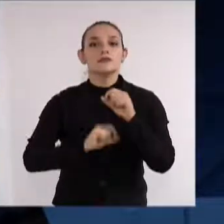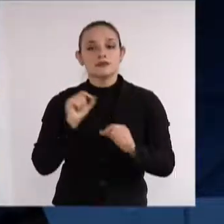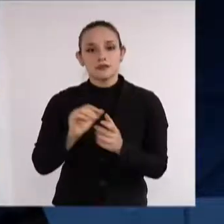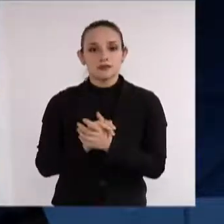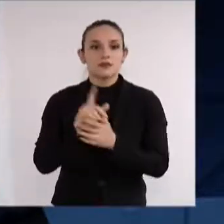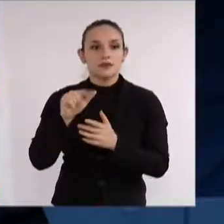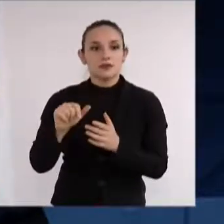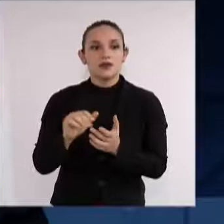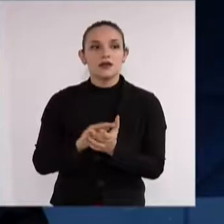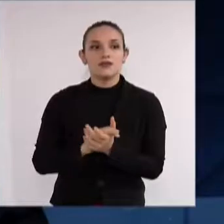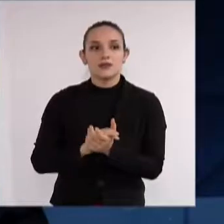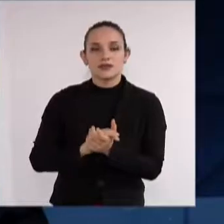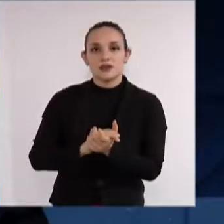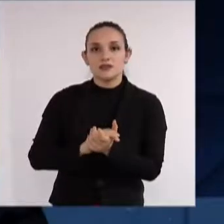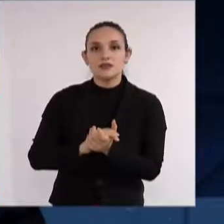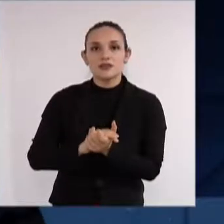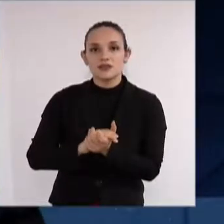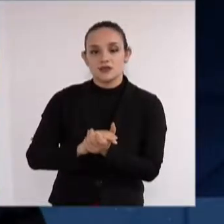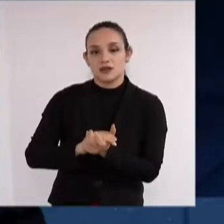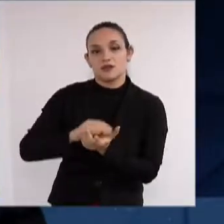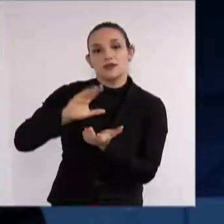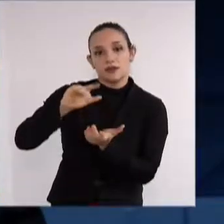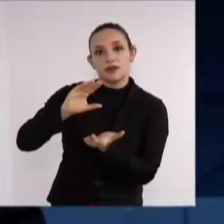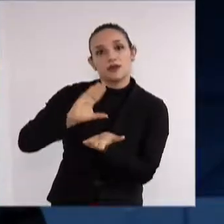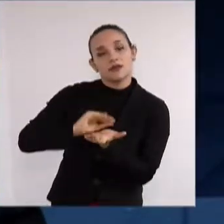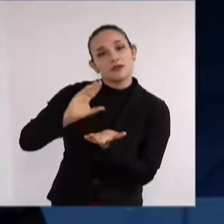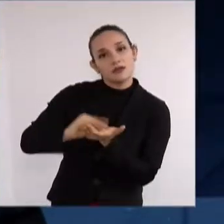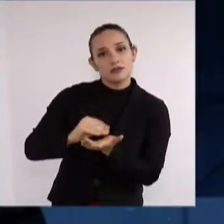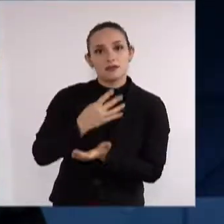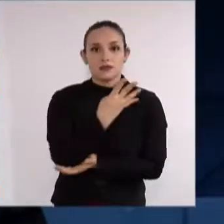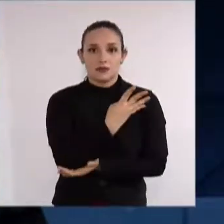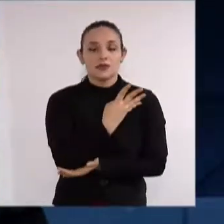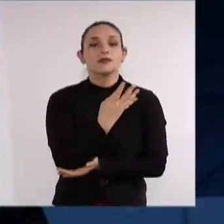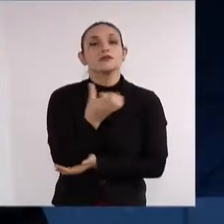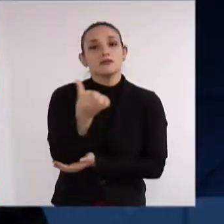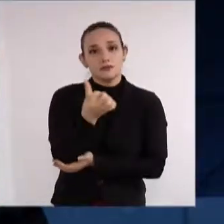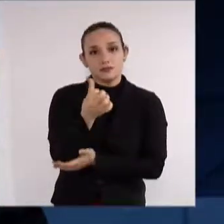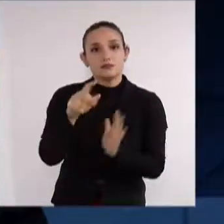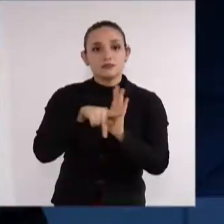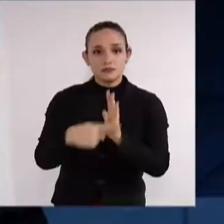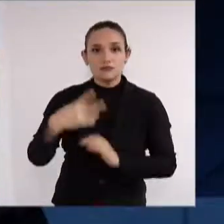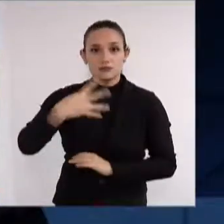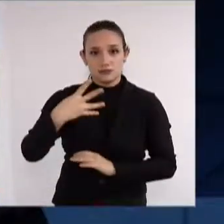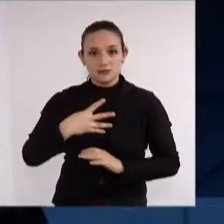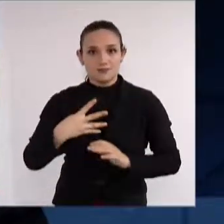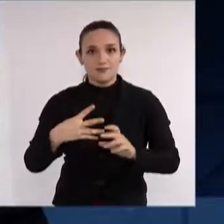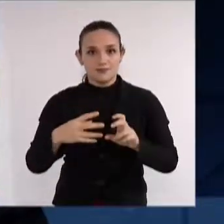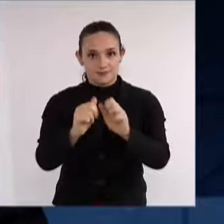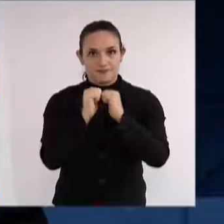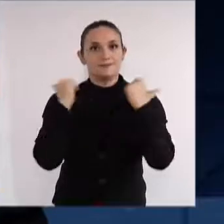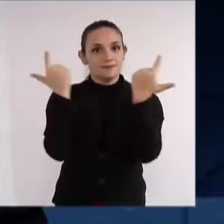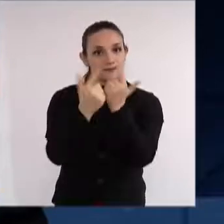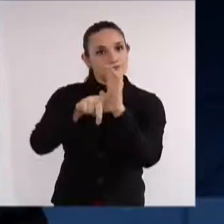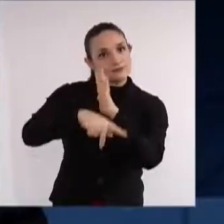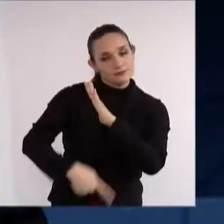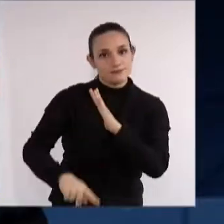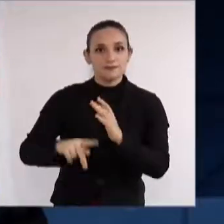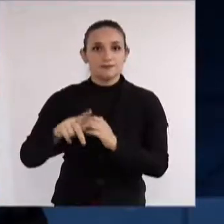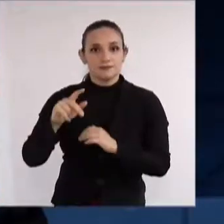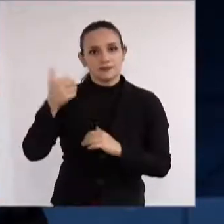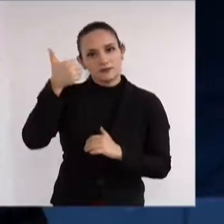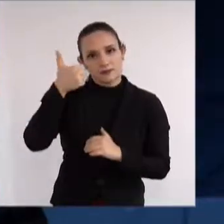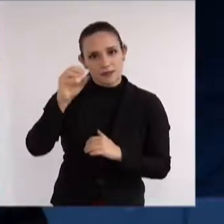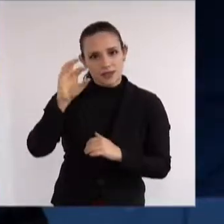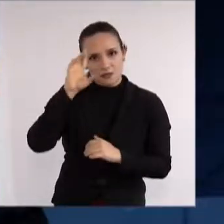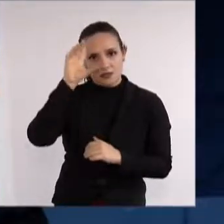45ª sessão ordinária da 4ª sessão legislativa da 10ª legislatura da Assembleia Legislativa do Estado de Mato